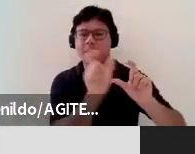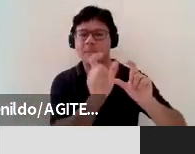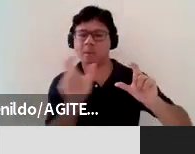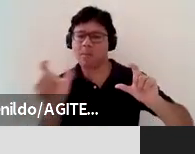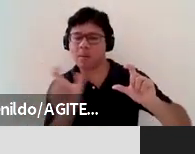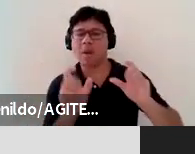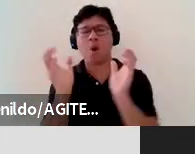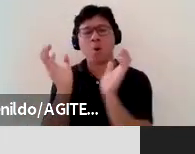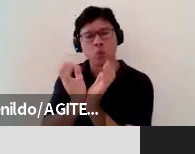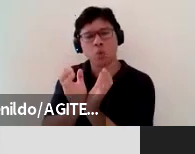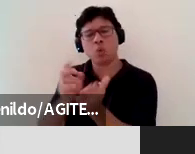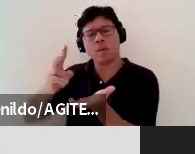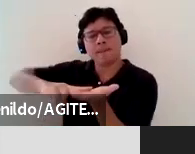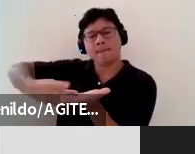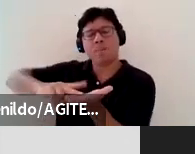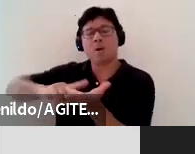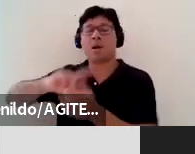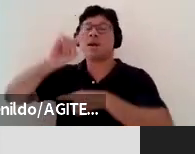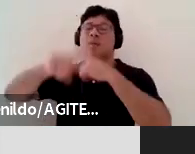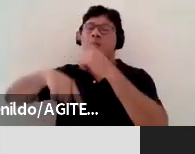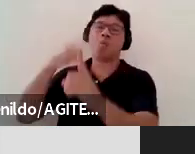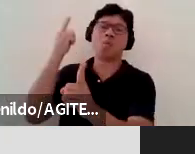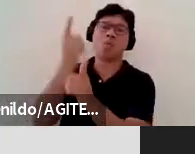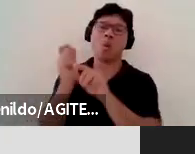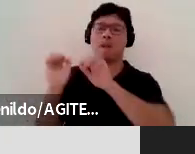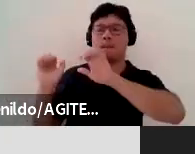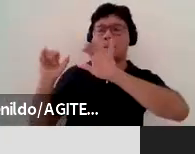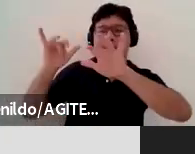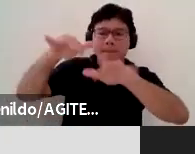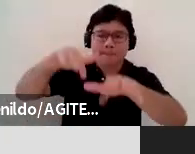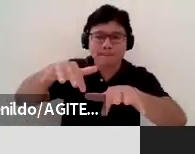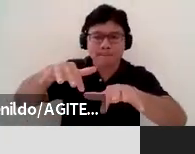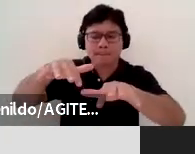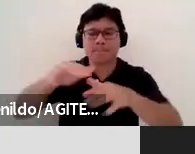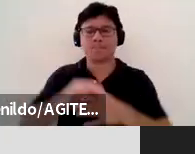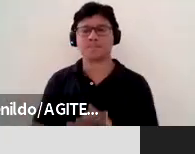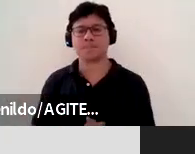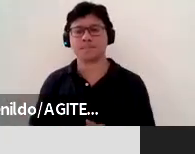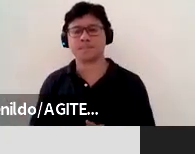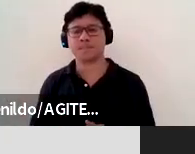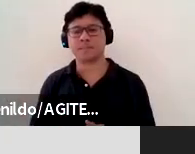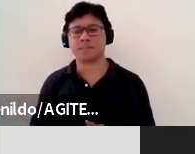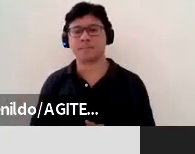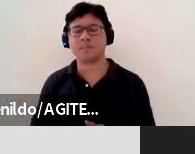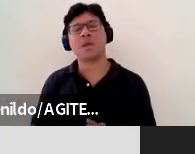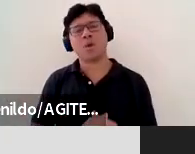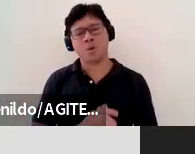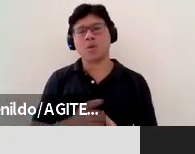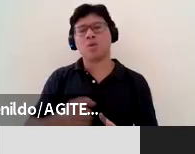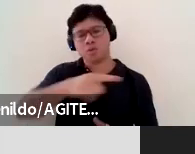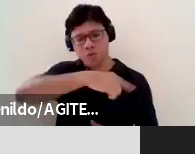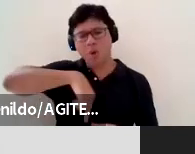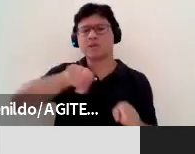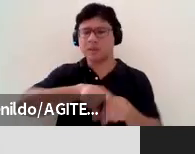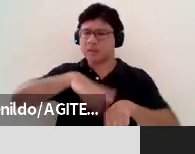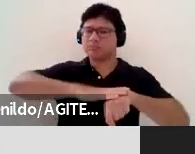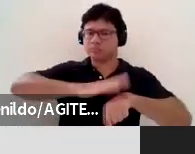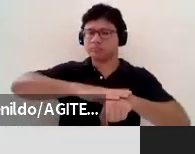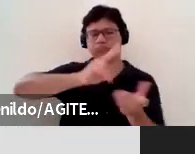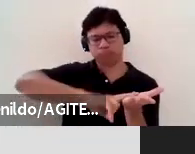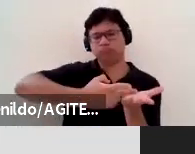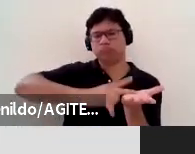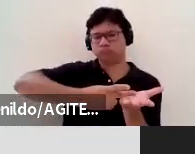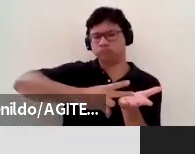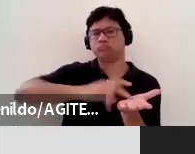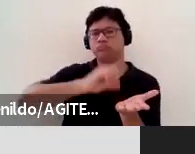grupo traduzir para o encontro seguinte, onde isso seria debatido. E nós todas também traduzíamos. Então, assim, a